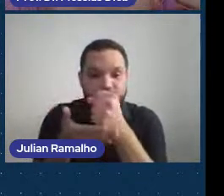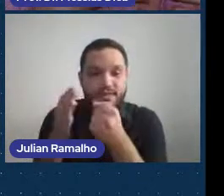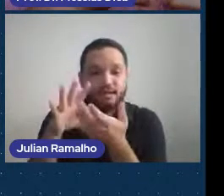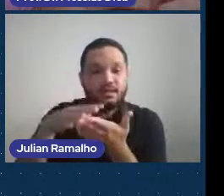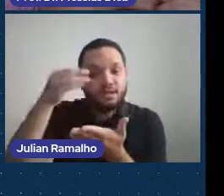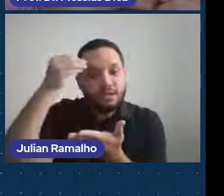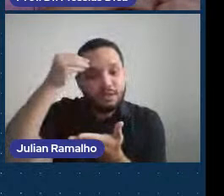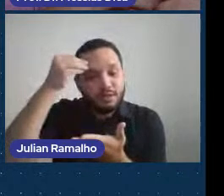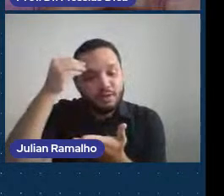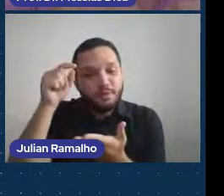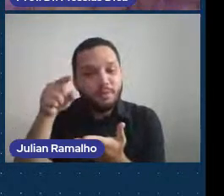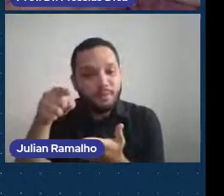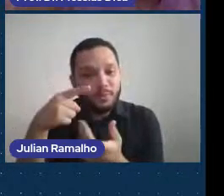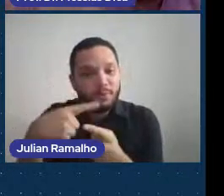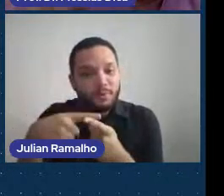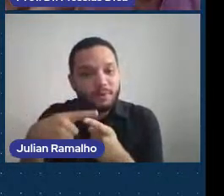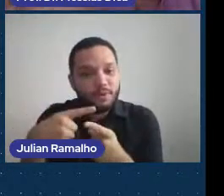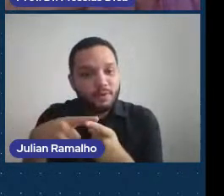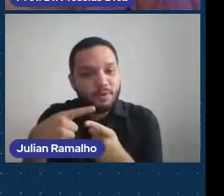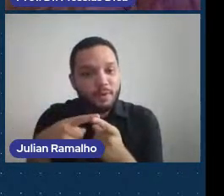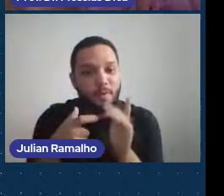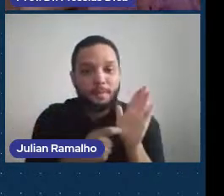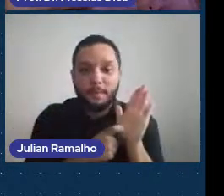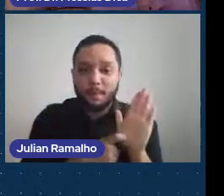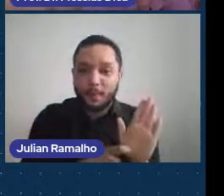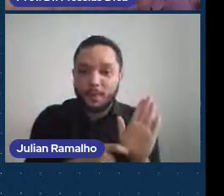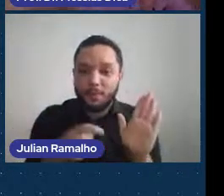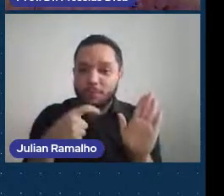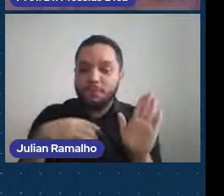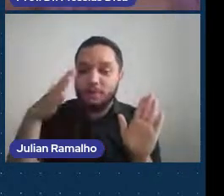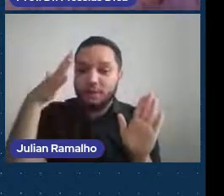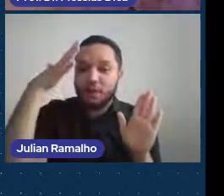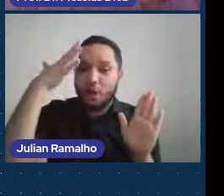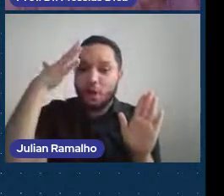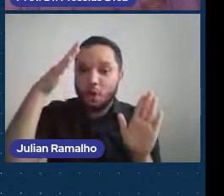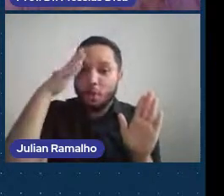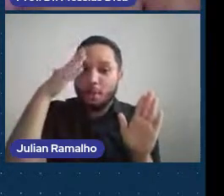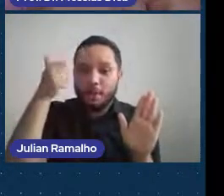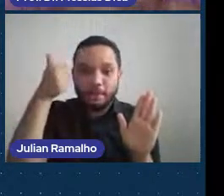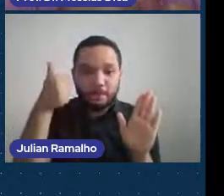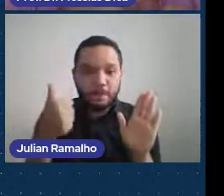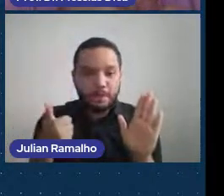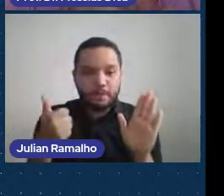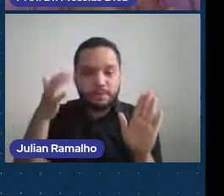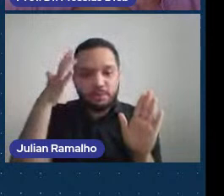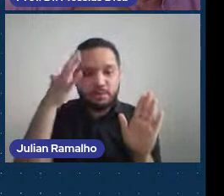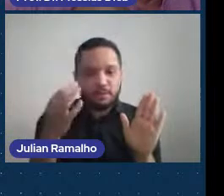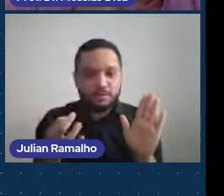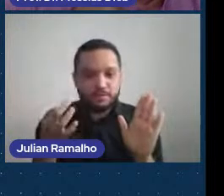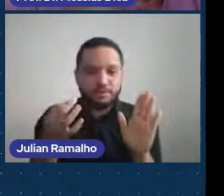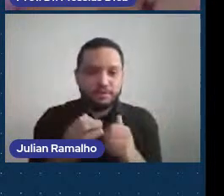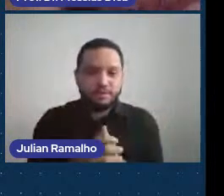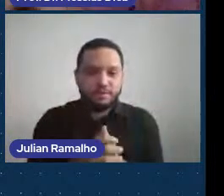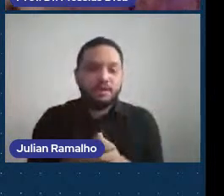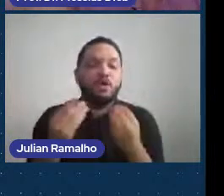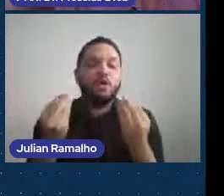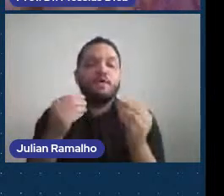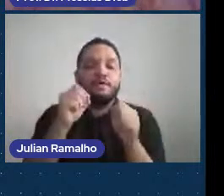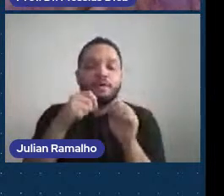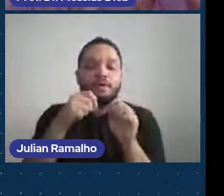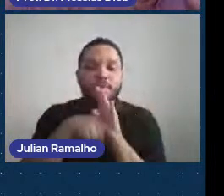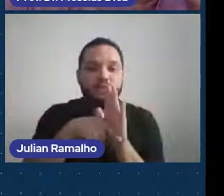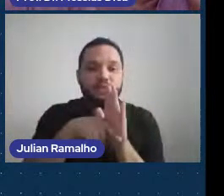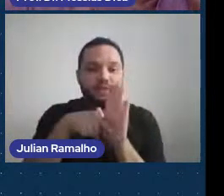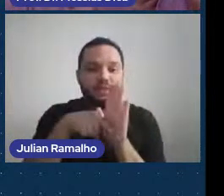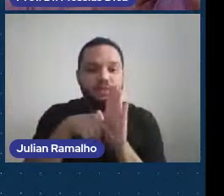né, que nós temos a compreensão de que não dá para se fazer uma pesquisa científica sem